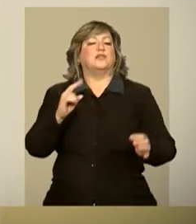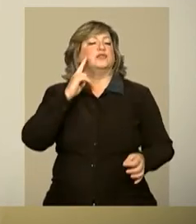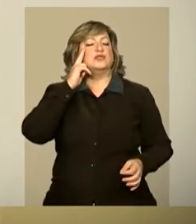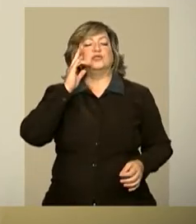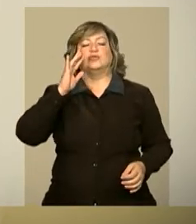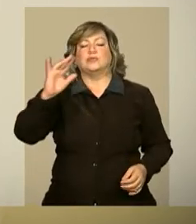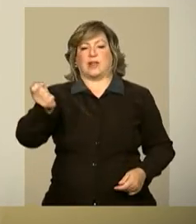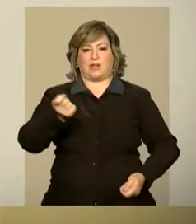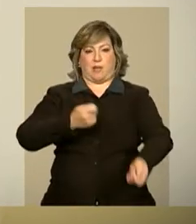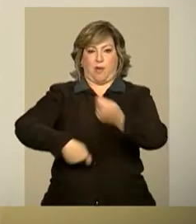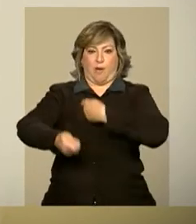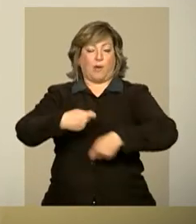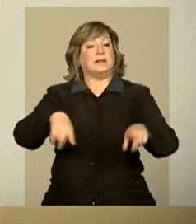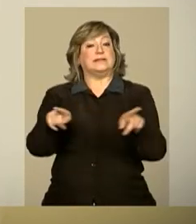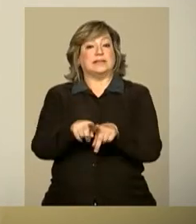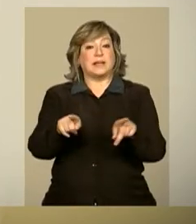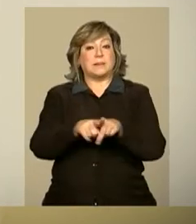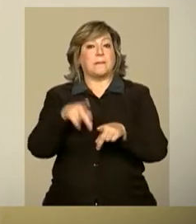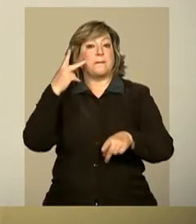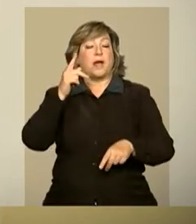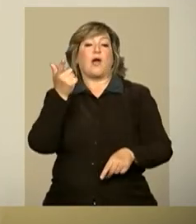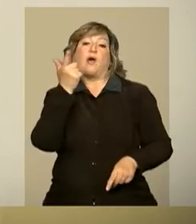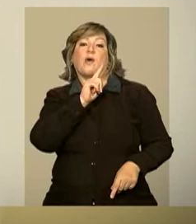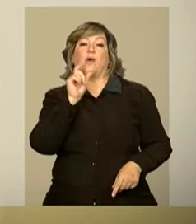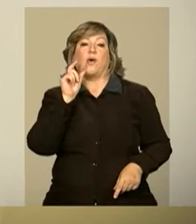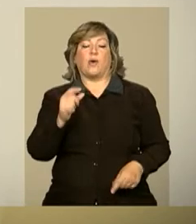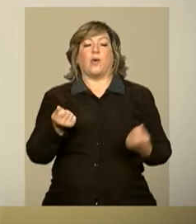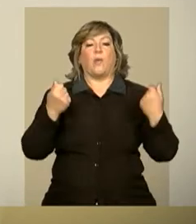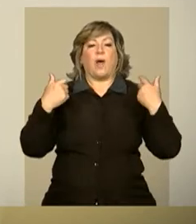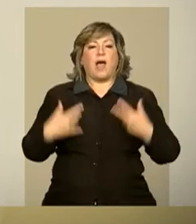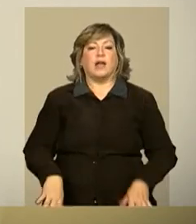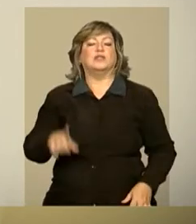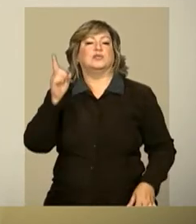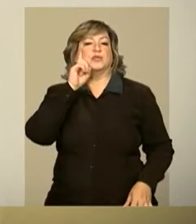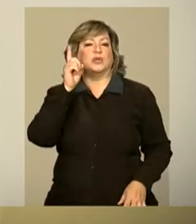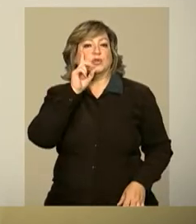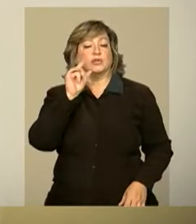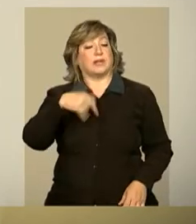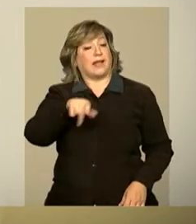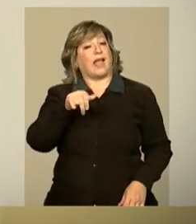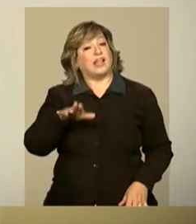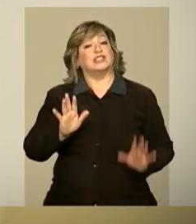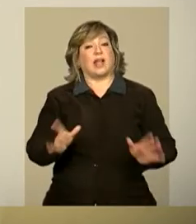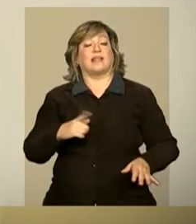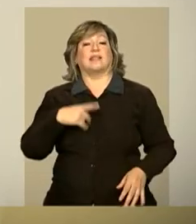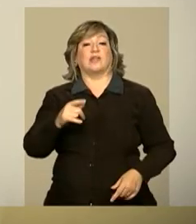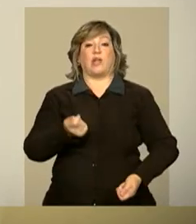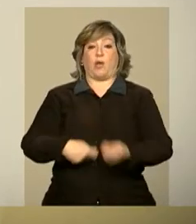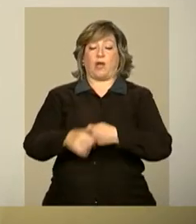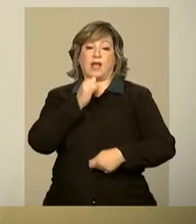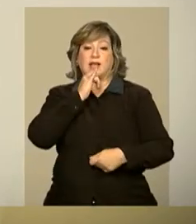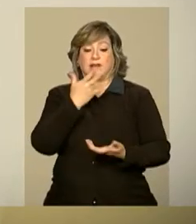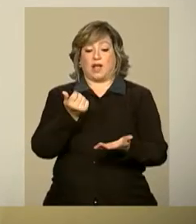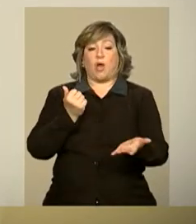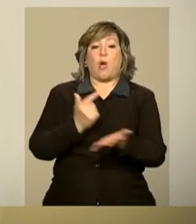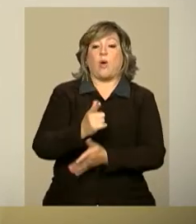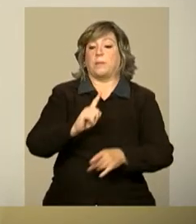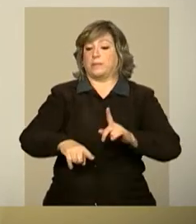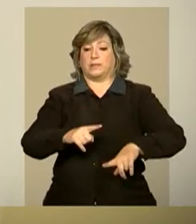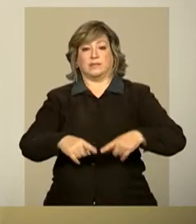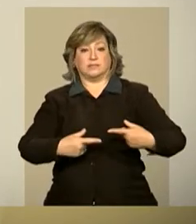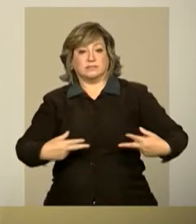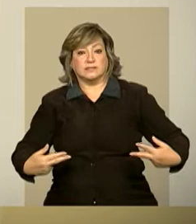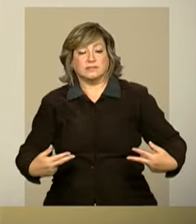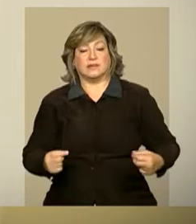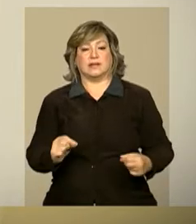negócio e também para cobrir os gastos do dia a dia de quem já tem seu empreendimento uma compra de mercadoria a